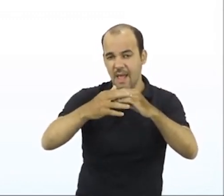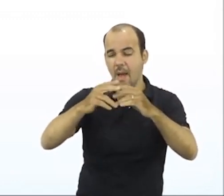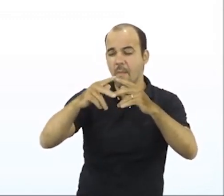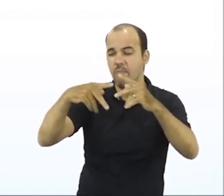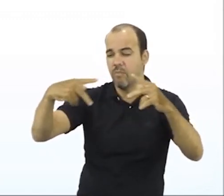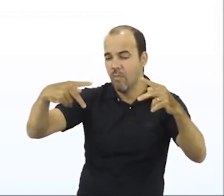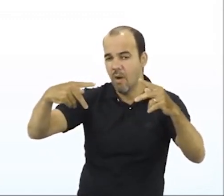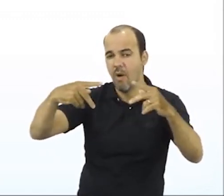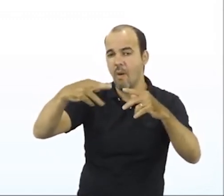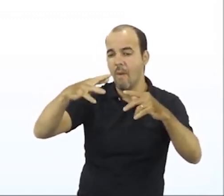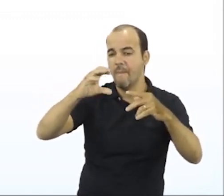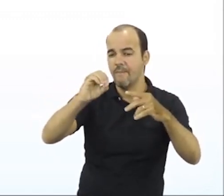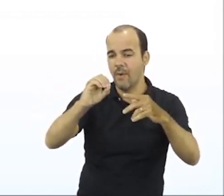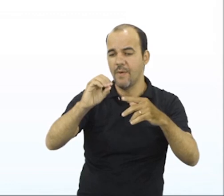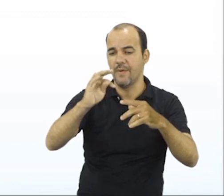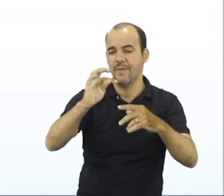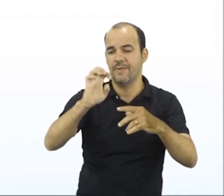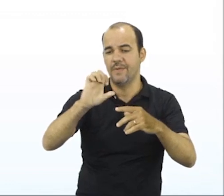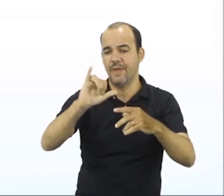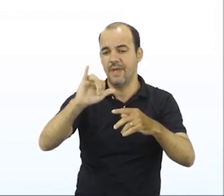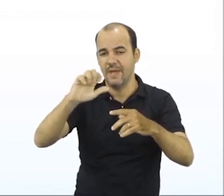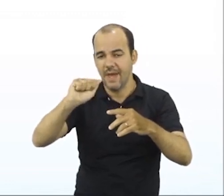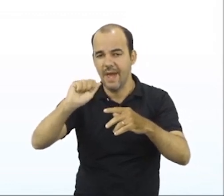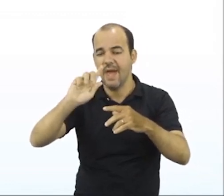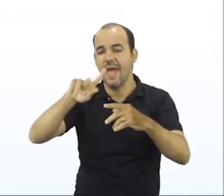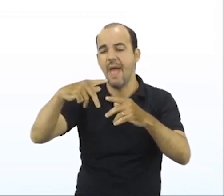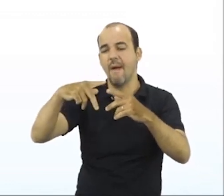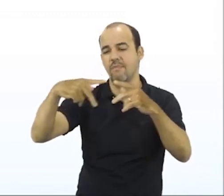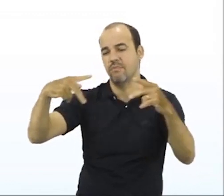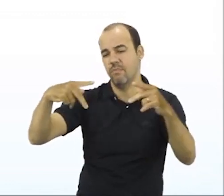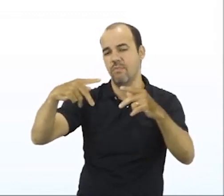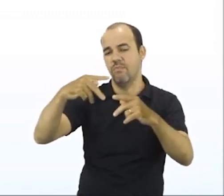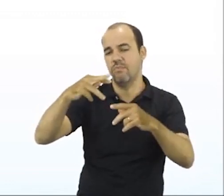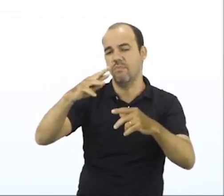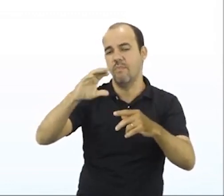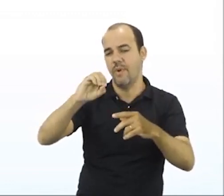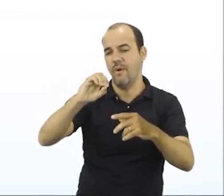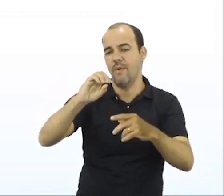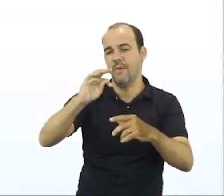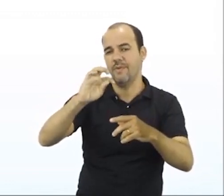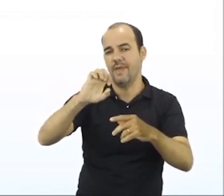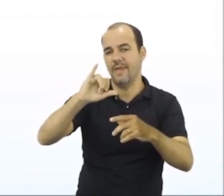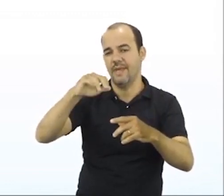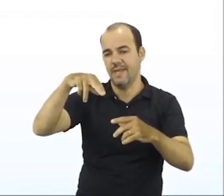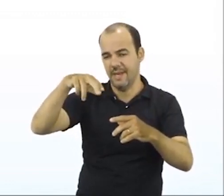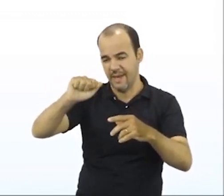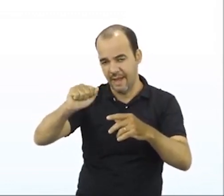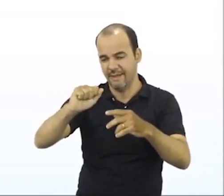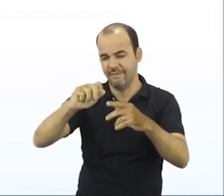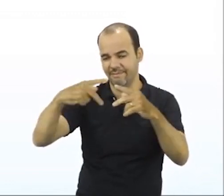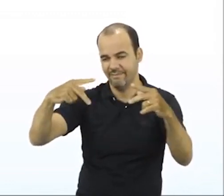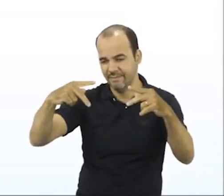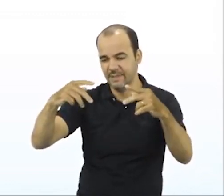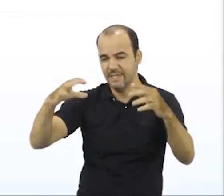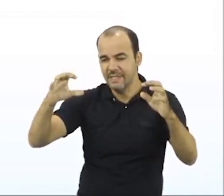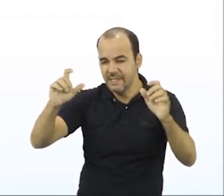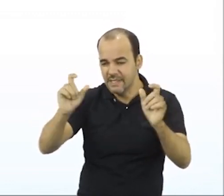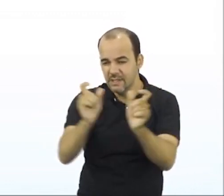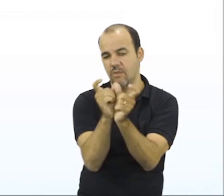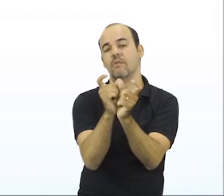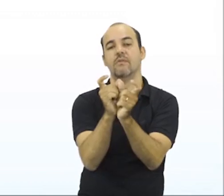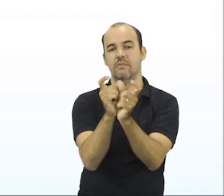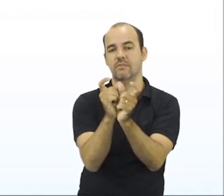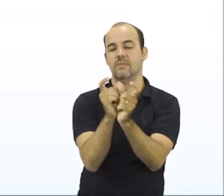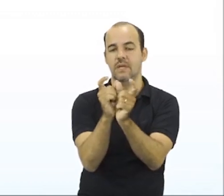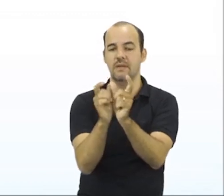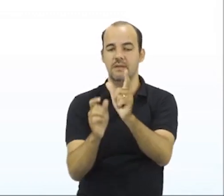aqui, o sufixo proteica, porque tem proteína. Então, se você separar a palavra, você não erra em